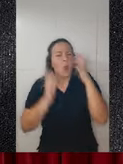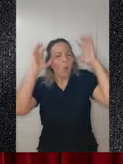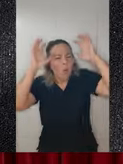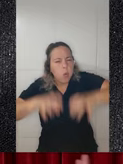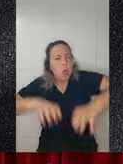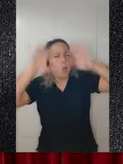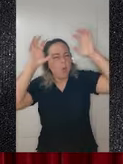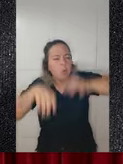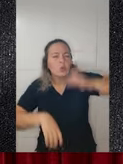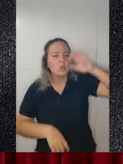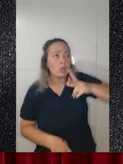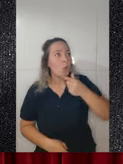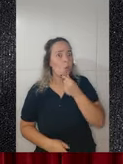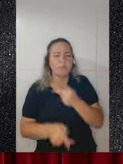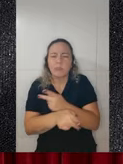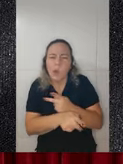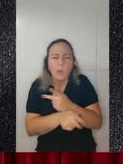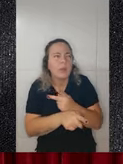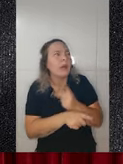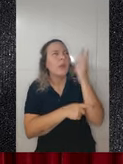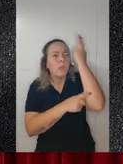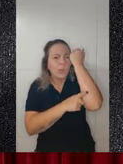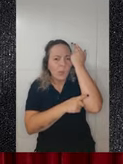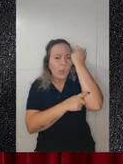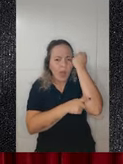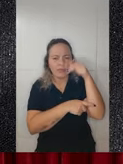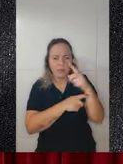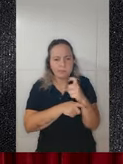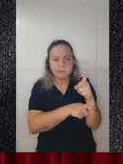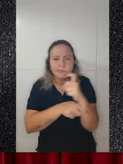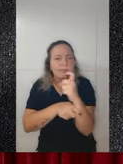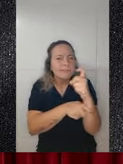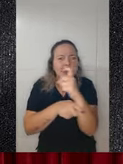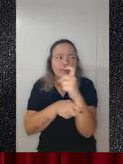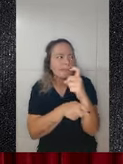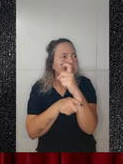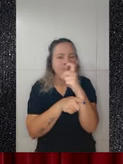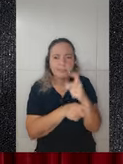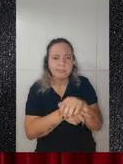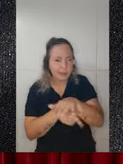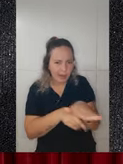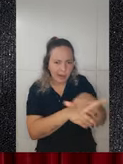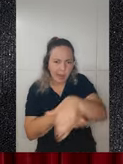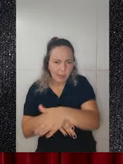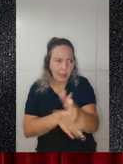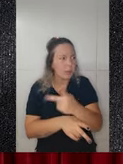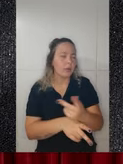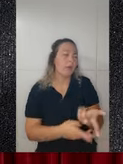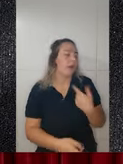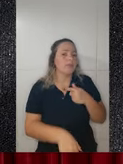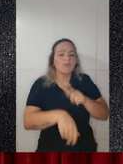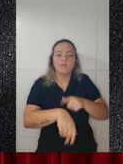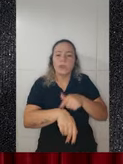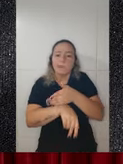pegando chuva, parecia uma enchente, você sabia, tava uma merda, assim. Aí o cara procurando cavalo marinho, não achava cavalo marinho, procurando cavalo marinho, não achava cavalo marinho